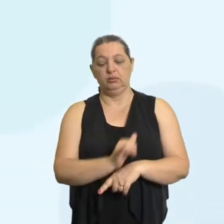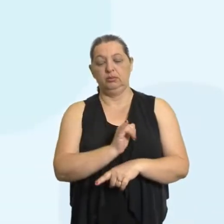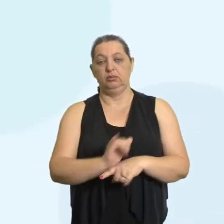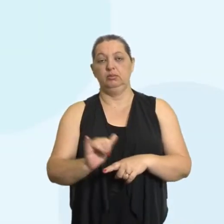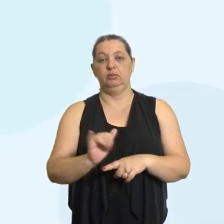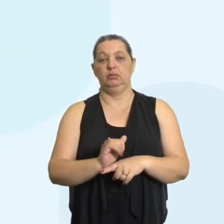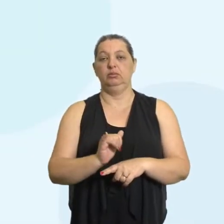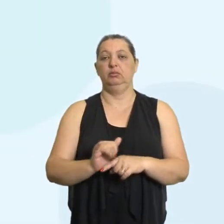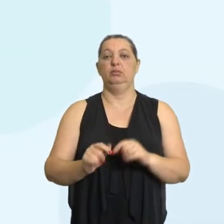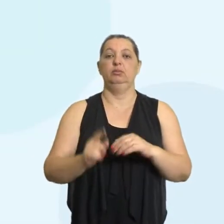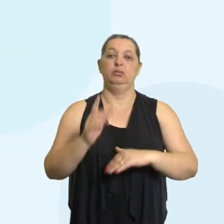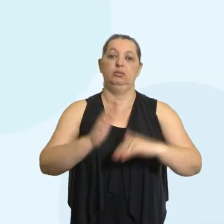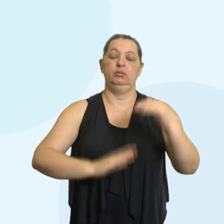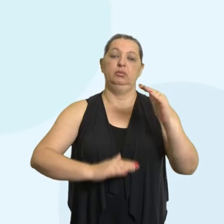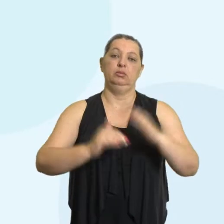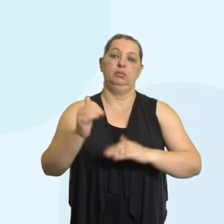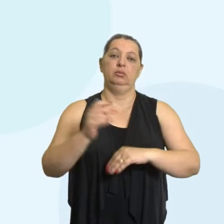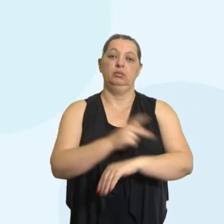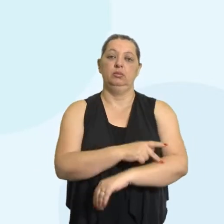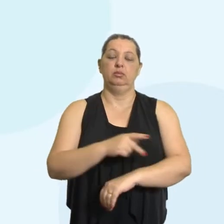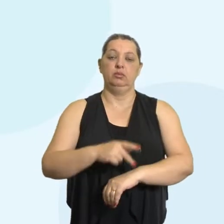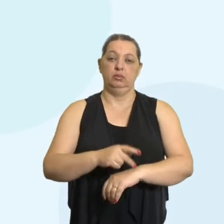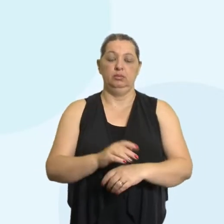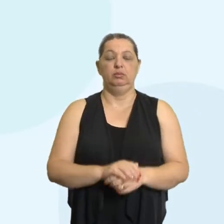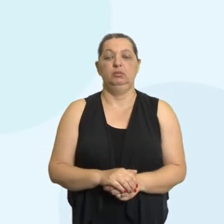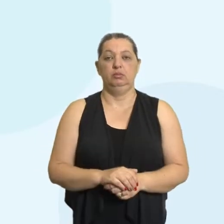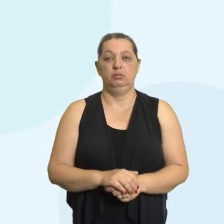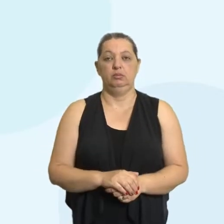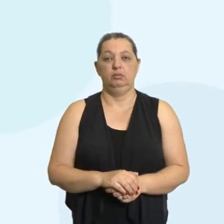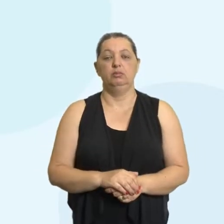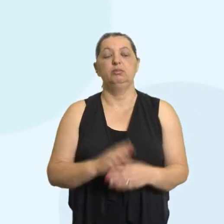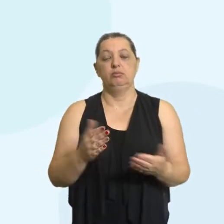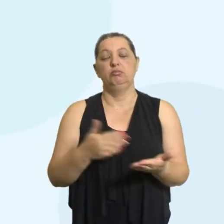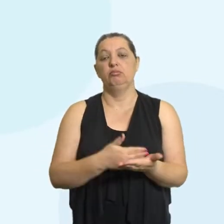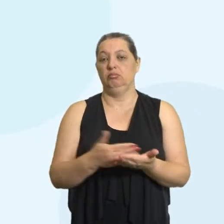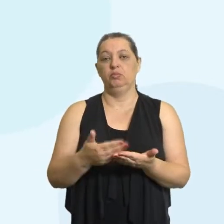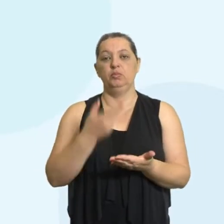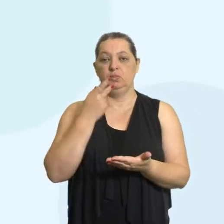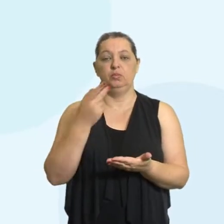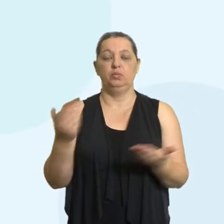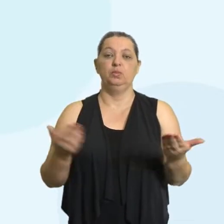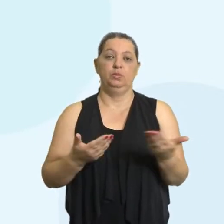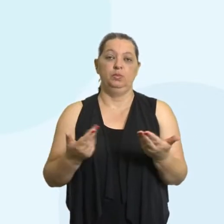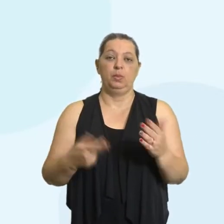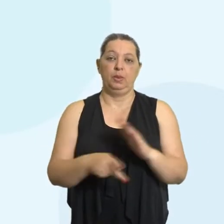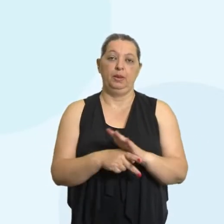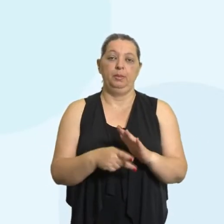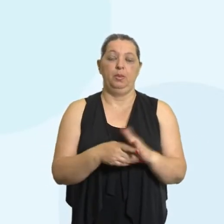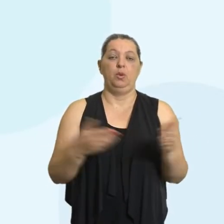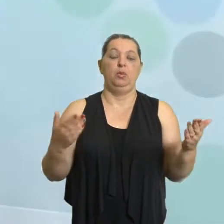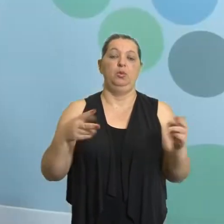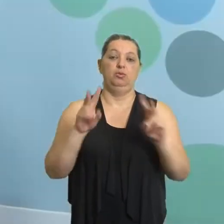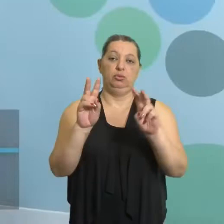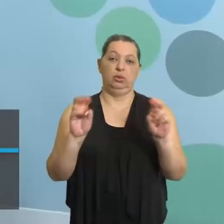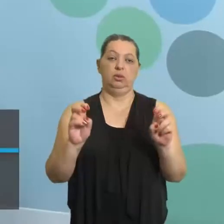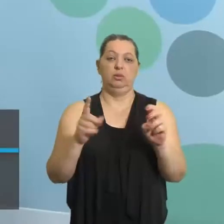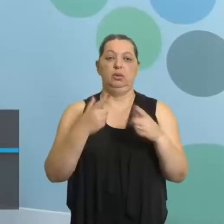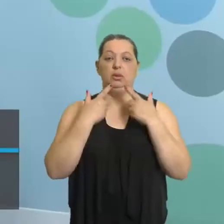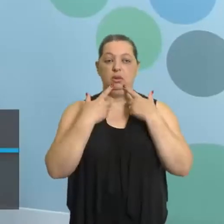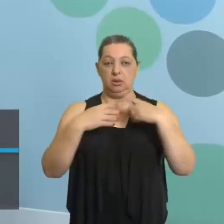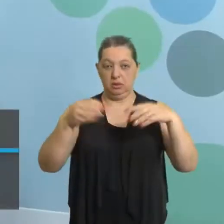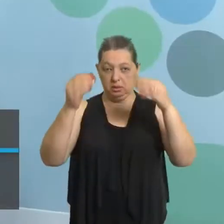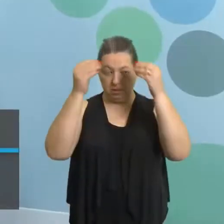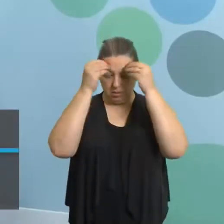prática pedagógica muito bem Rodrigo Então nesse a gente começou a falar né própria mente aí da falta de hoje relacionando linguagens